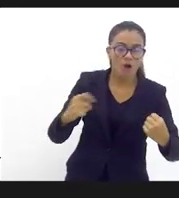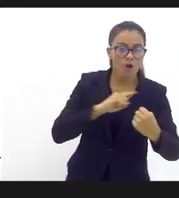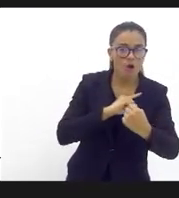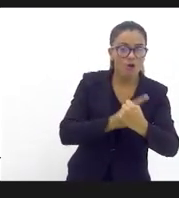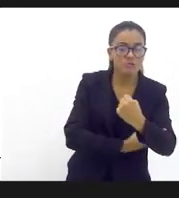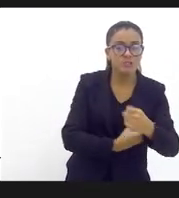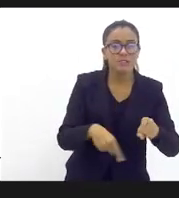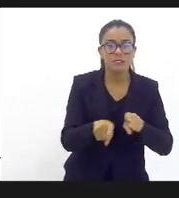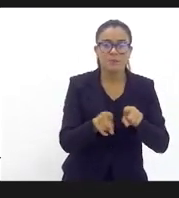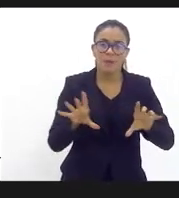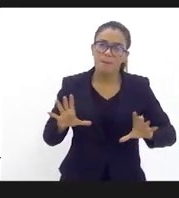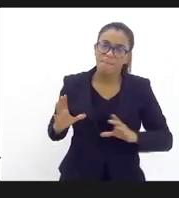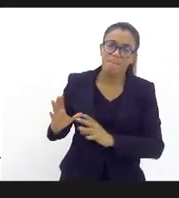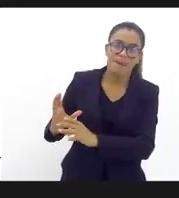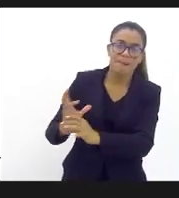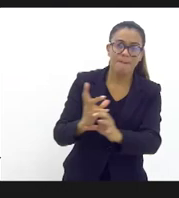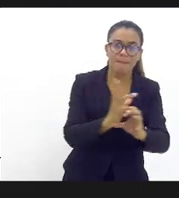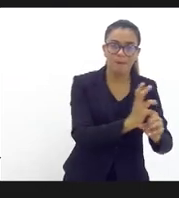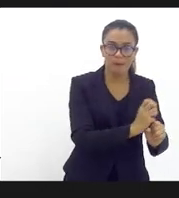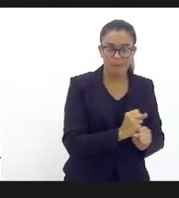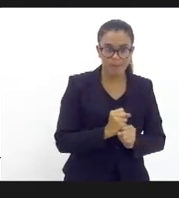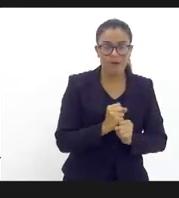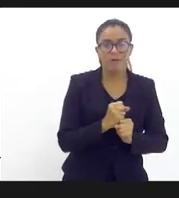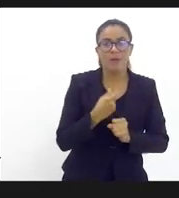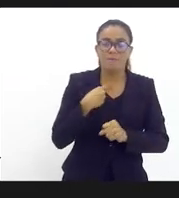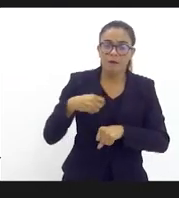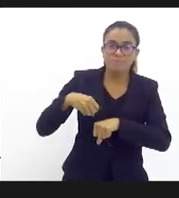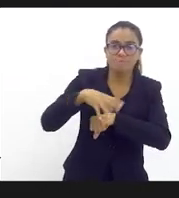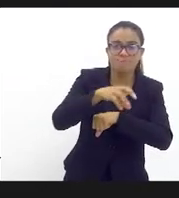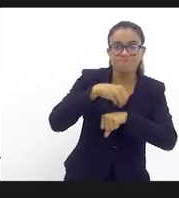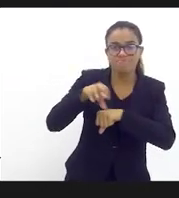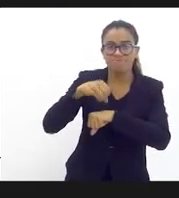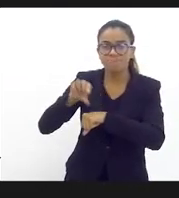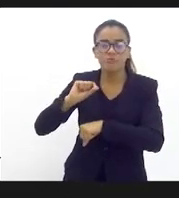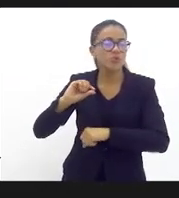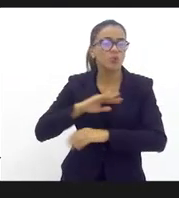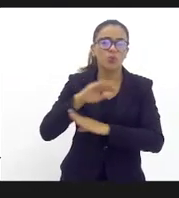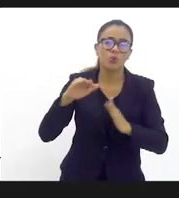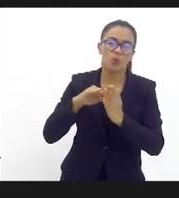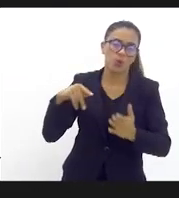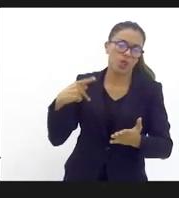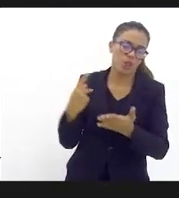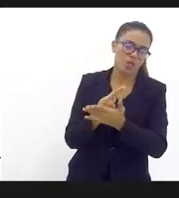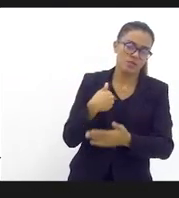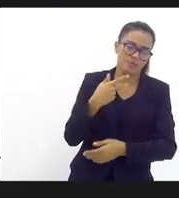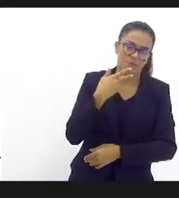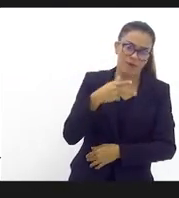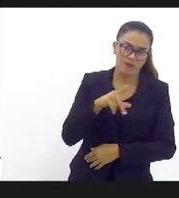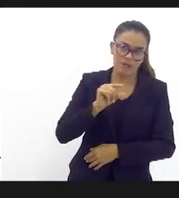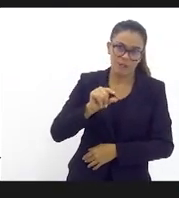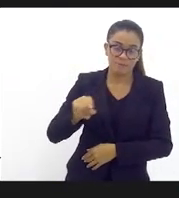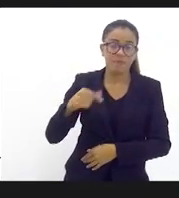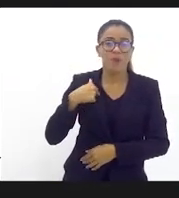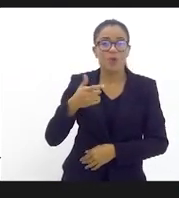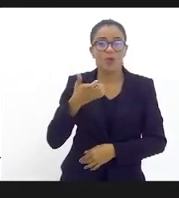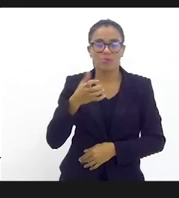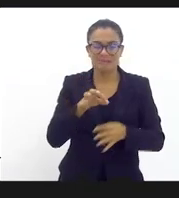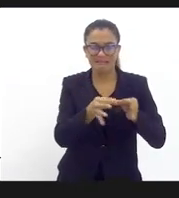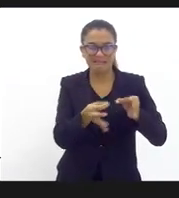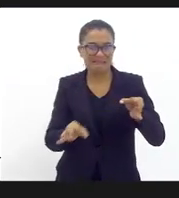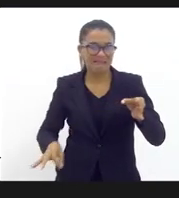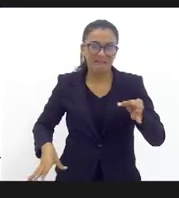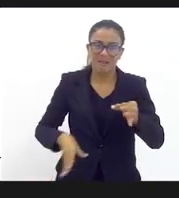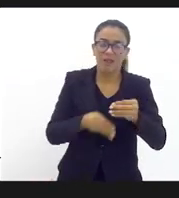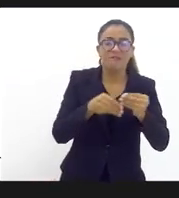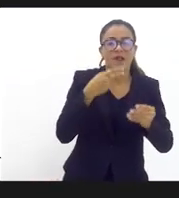de pessoas e oportunidades para poder verbalizar o que a gente está passando aqui. Então, assim, sem querer me alongar mais, eu acho que eu queria falar isso, a gente precisa falar